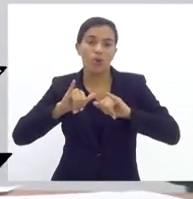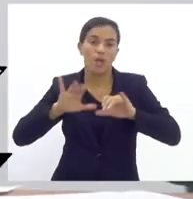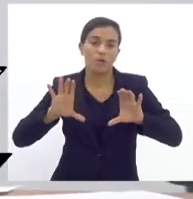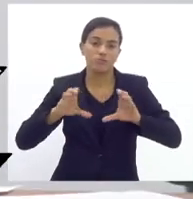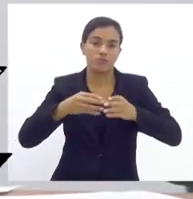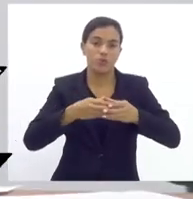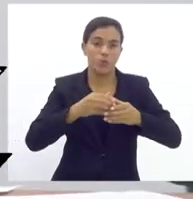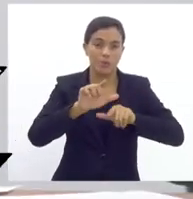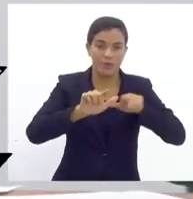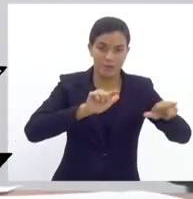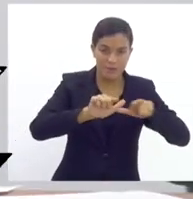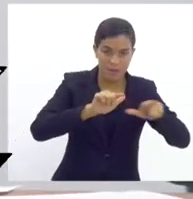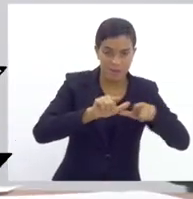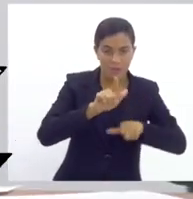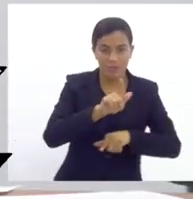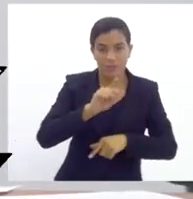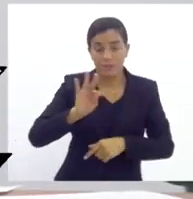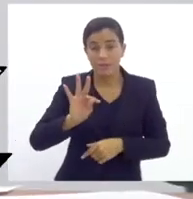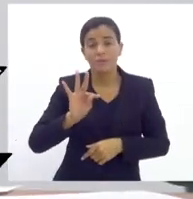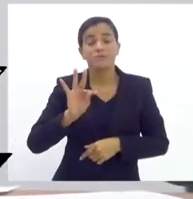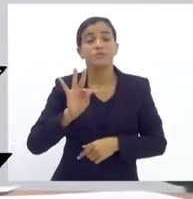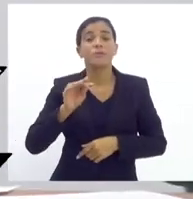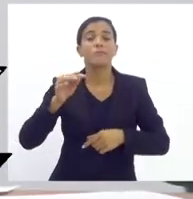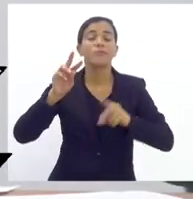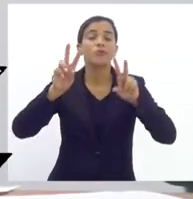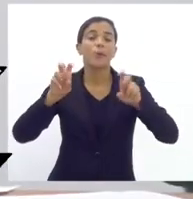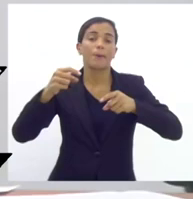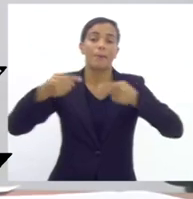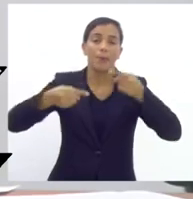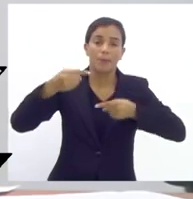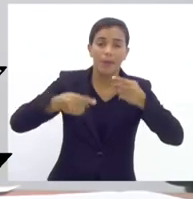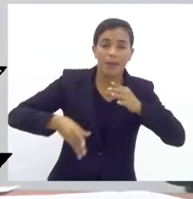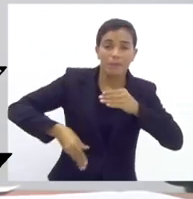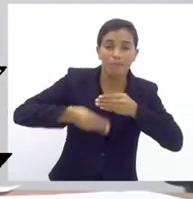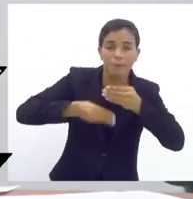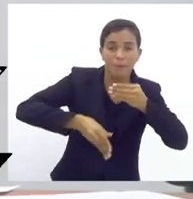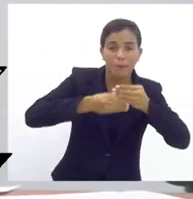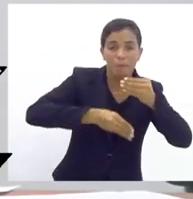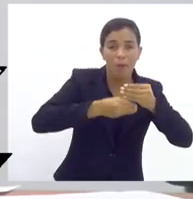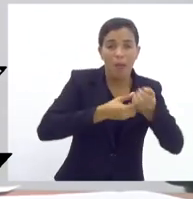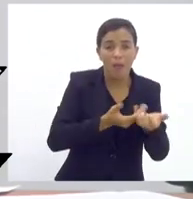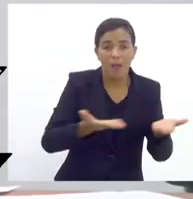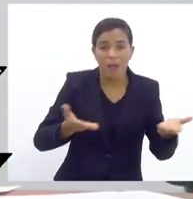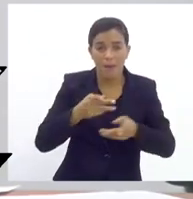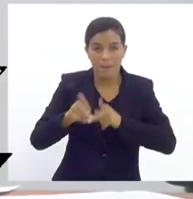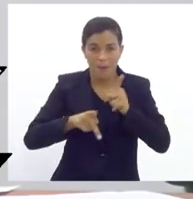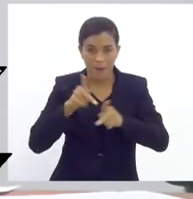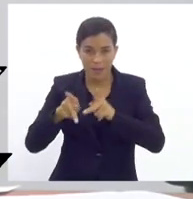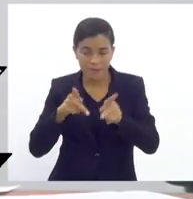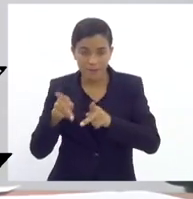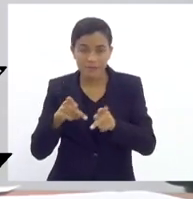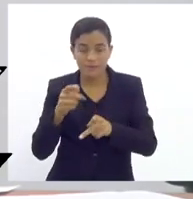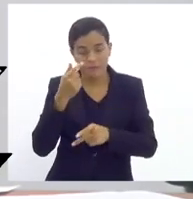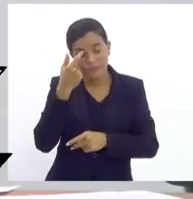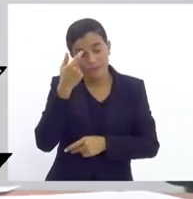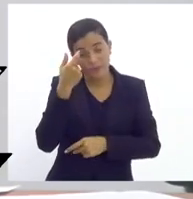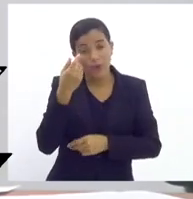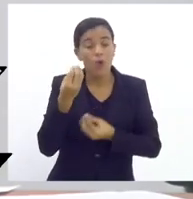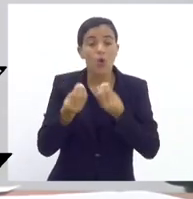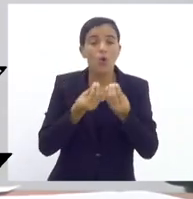GT as políticas que são implementadas para essas populações Então como que a gente